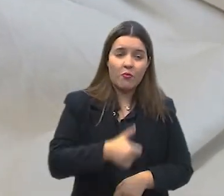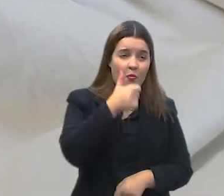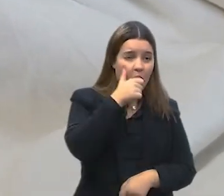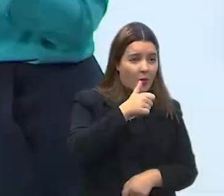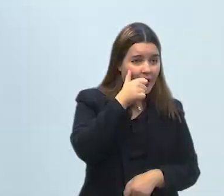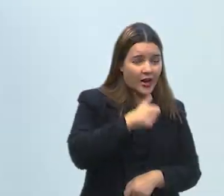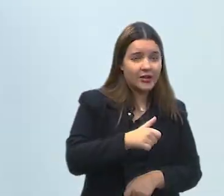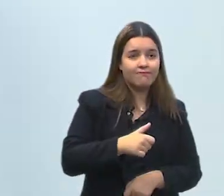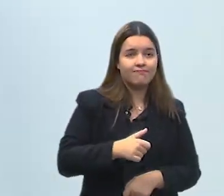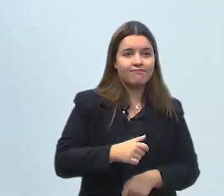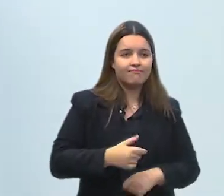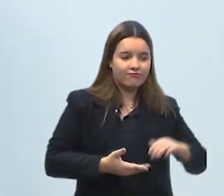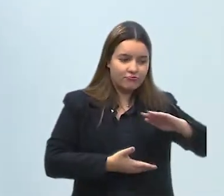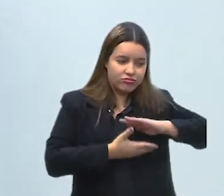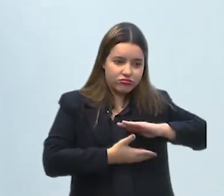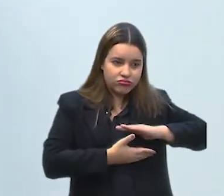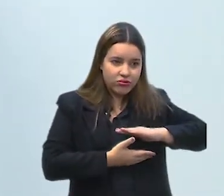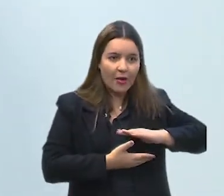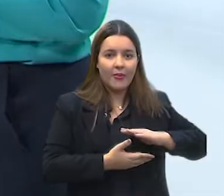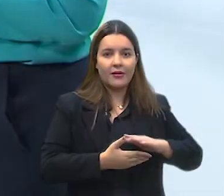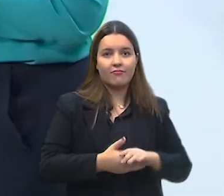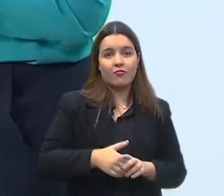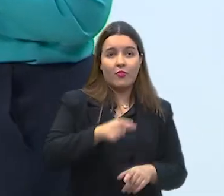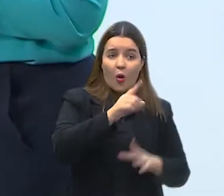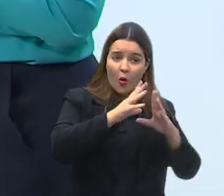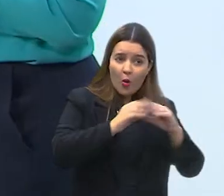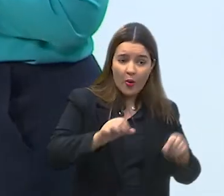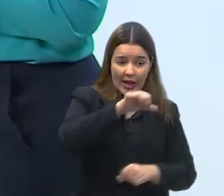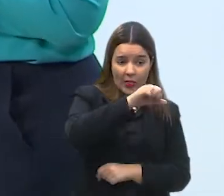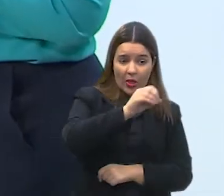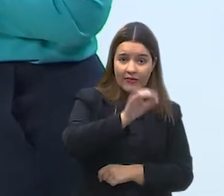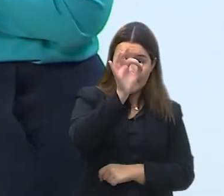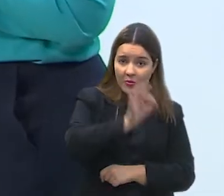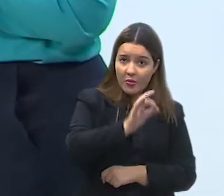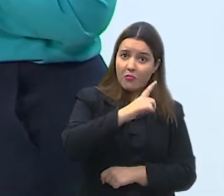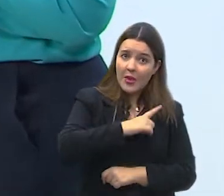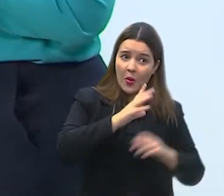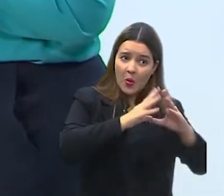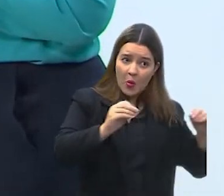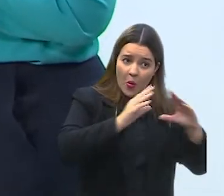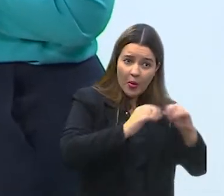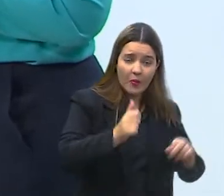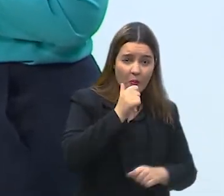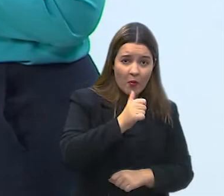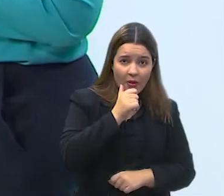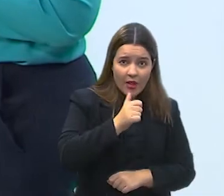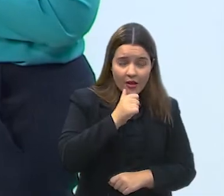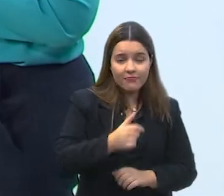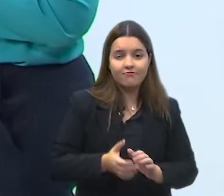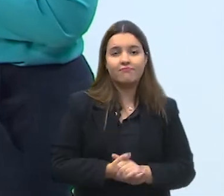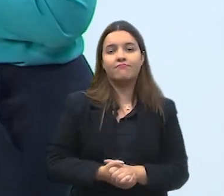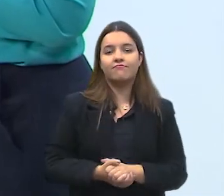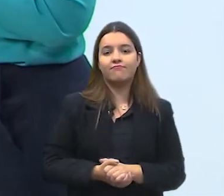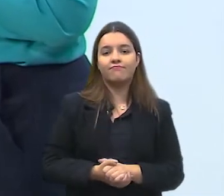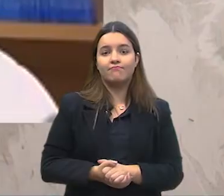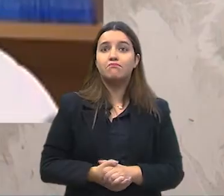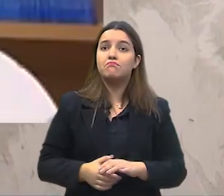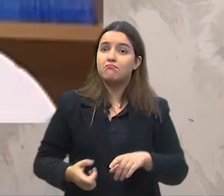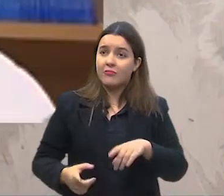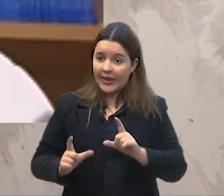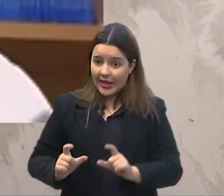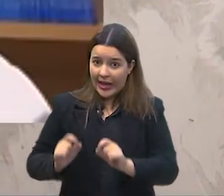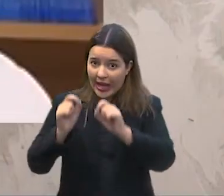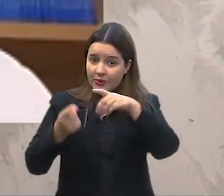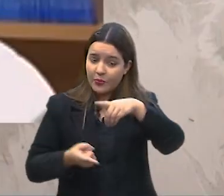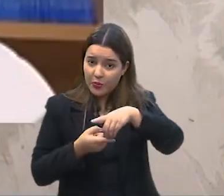de mama, e ele tem cura, 90%, e o câncer de próstata? Sim, o câncer de próstata é uma patologia curável.